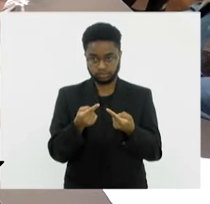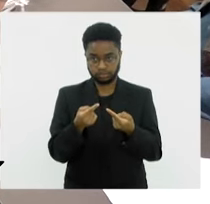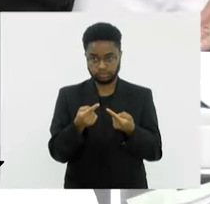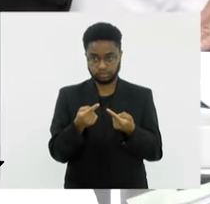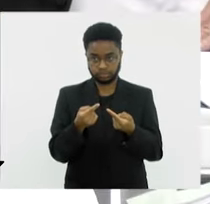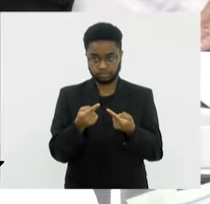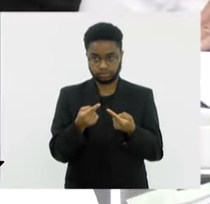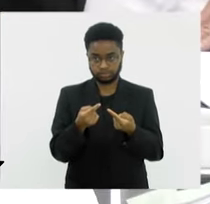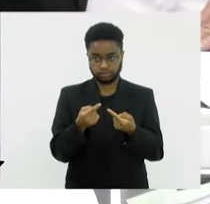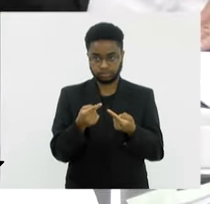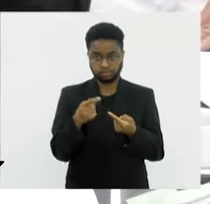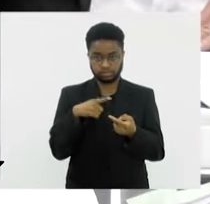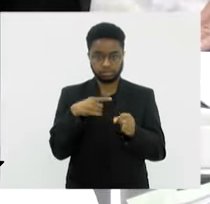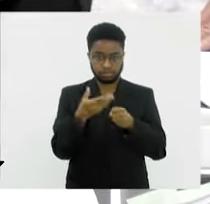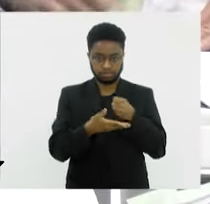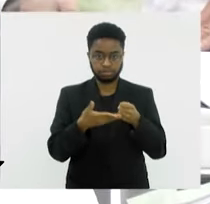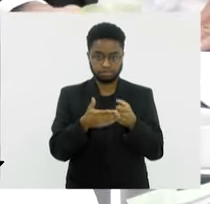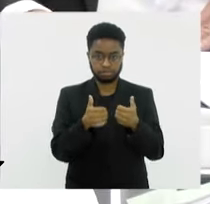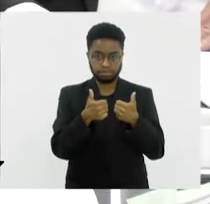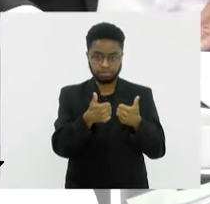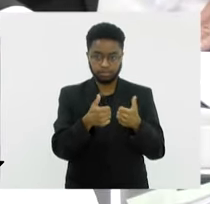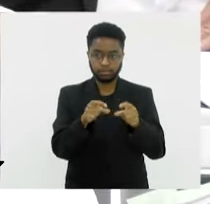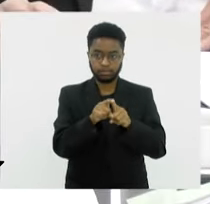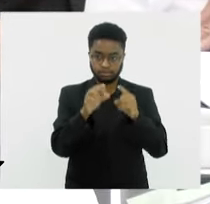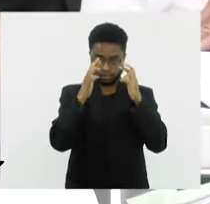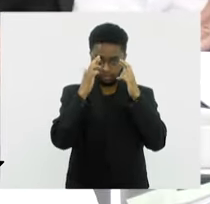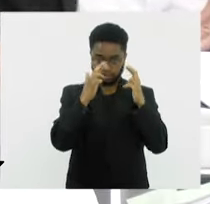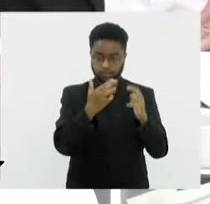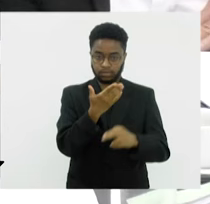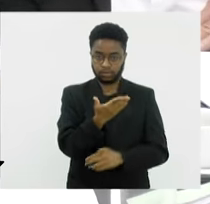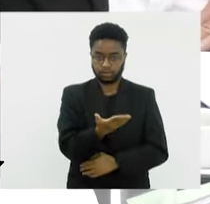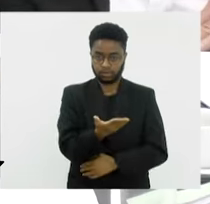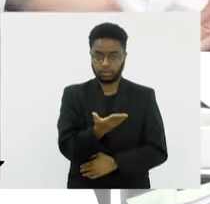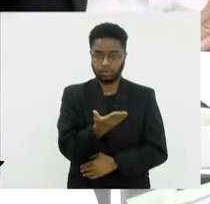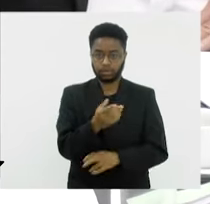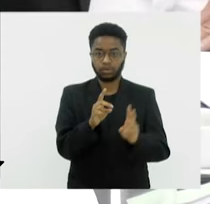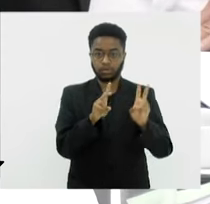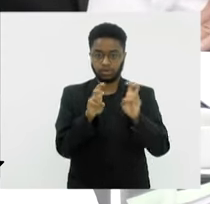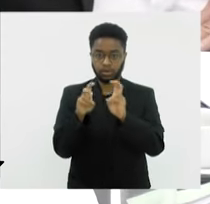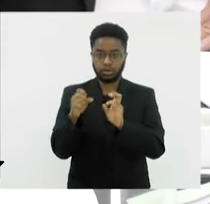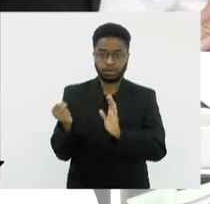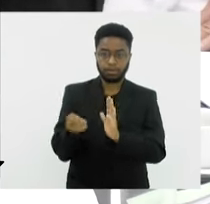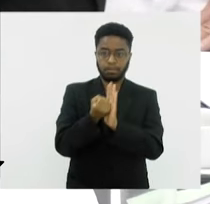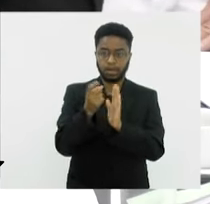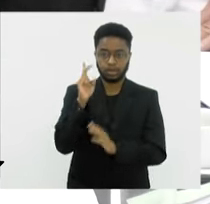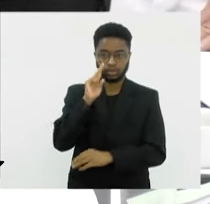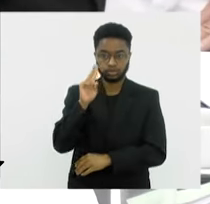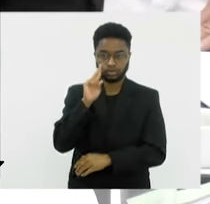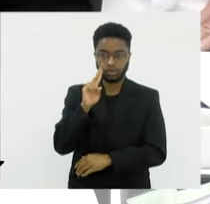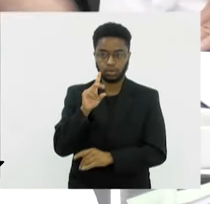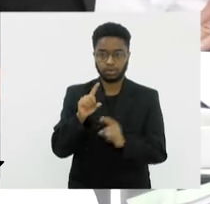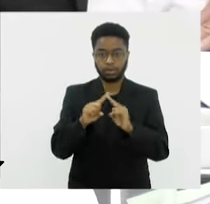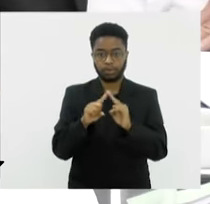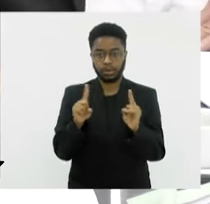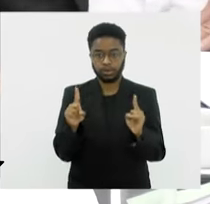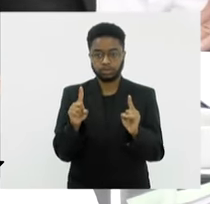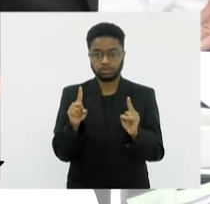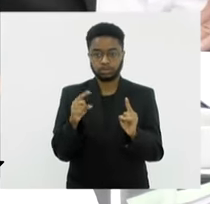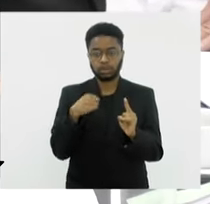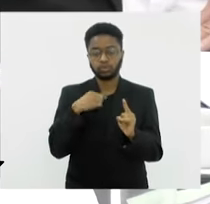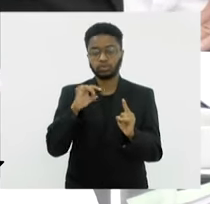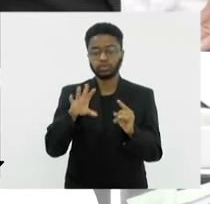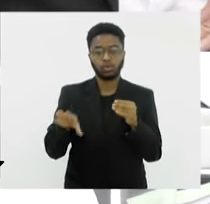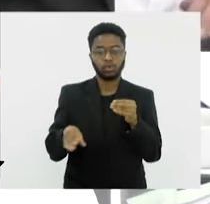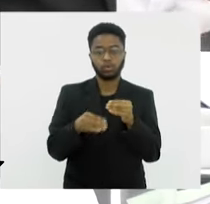Bem fundamentado e todo o respeito aqui a questão do marco histórico, mas só faço um adendo